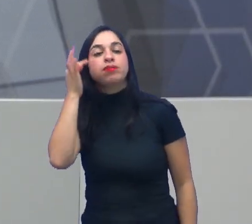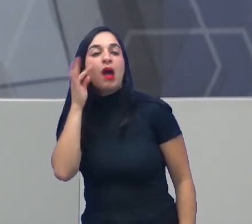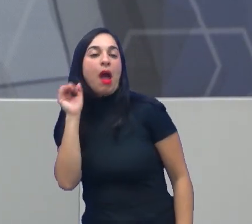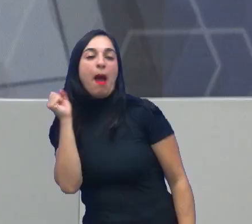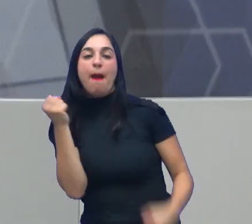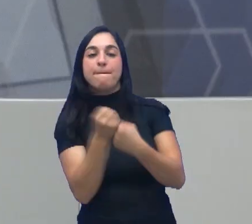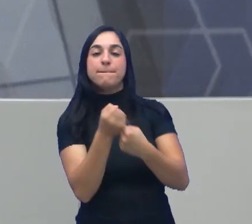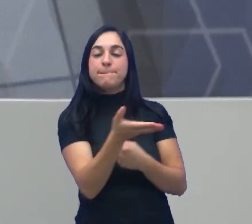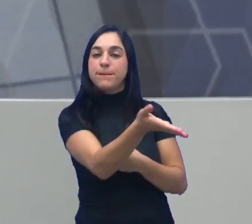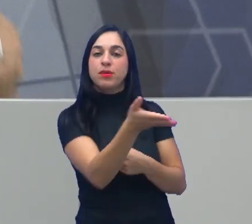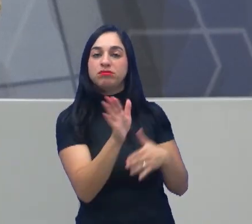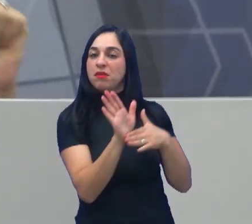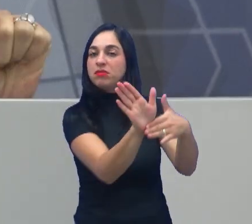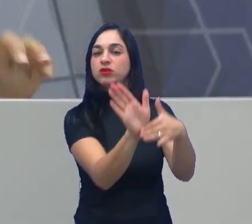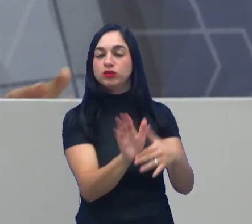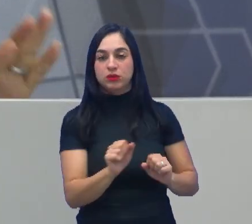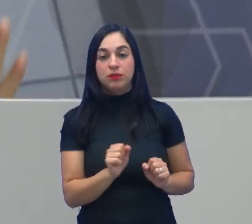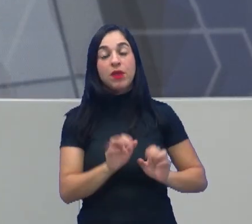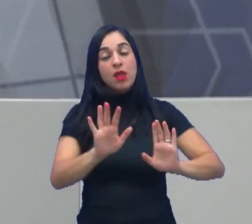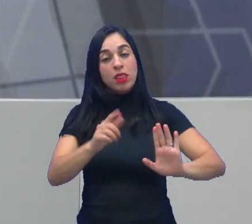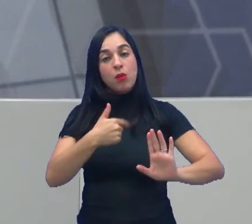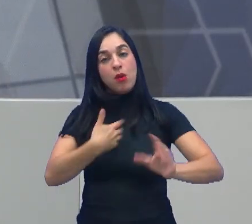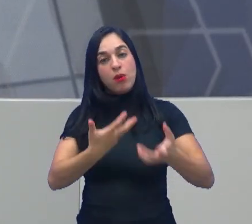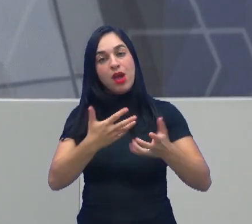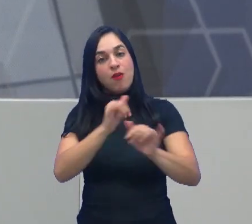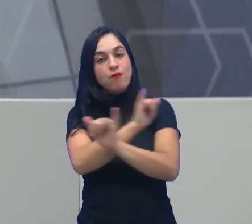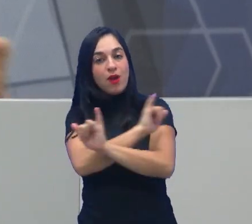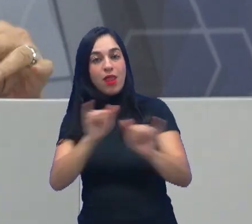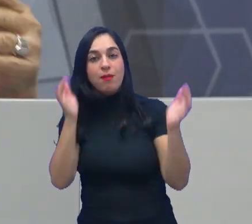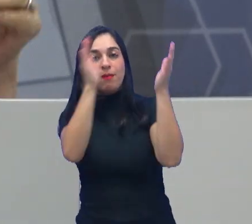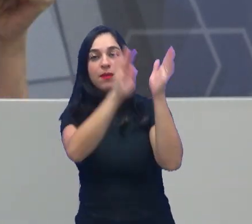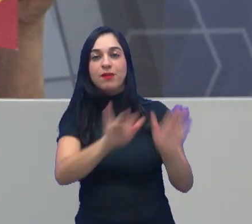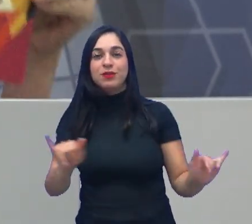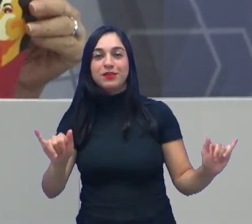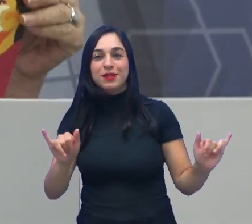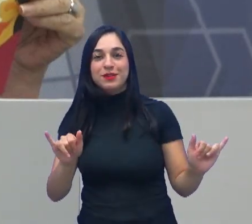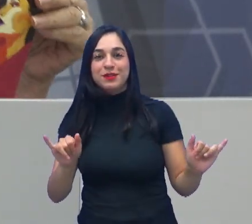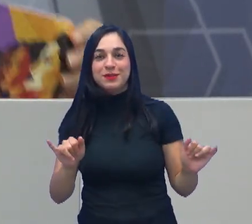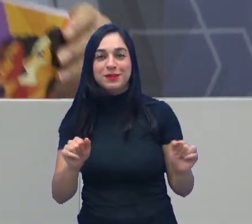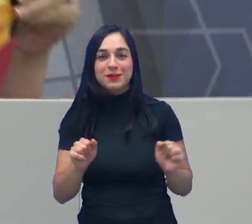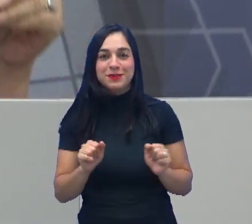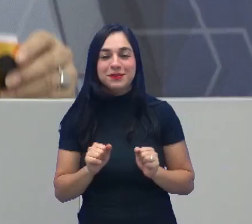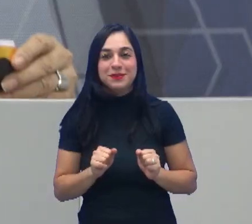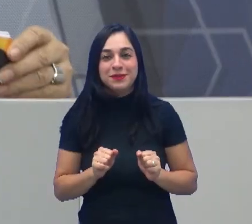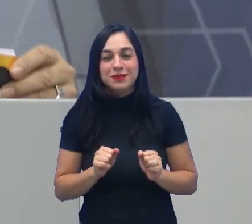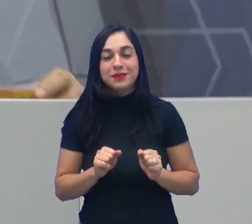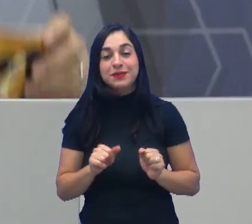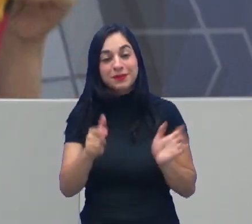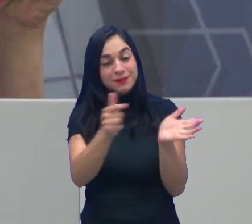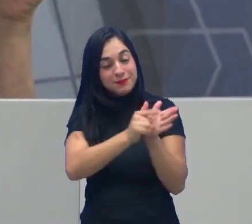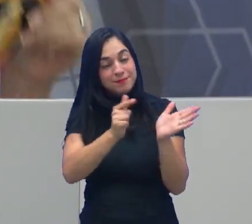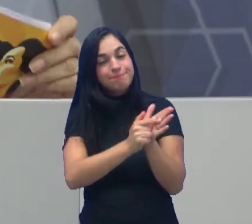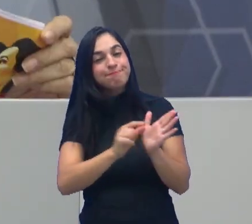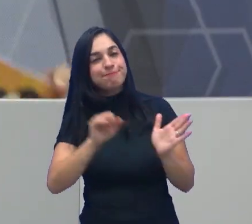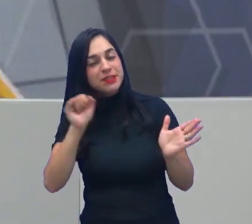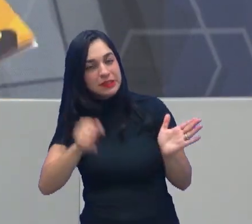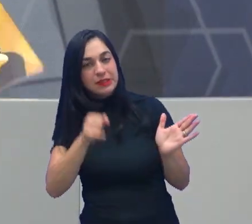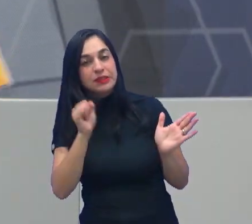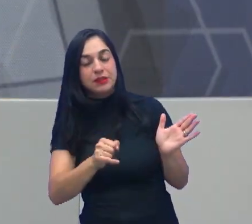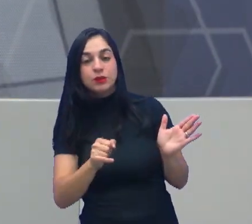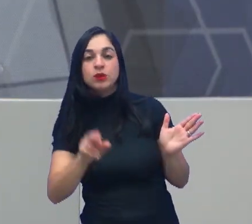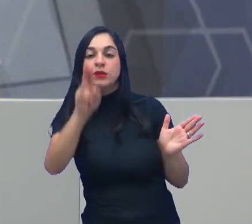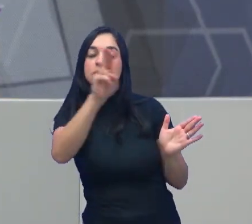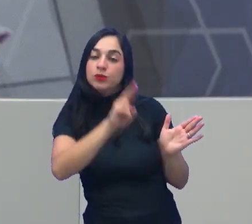de falar aqui agora. Então, eu quero dizer para vocês que esta cartilha é, sim, um instrumento